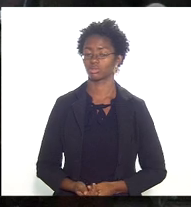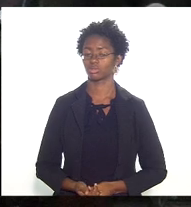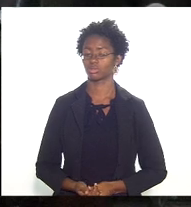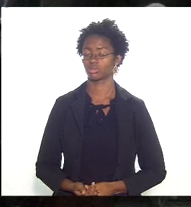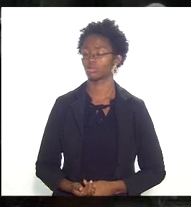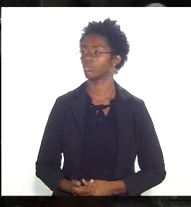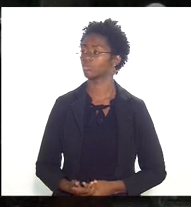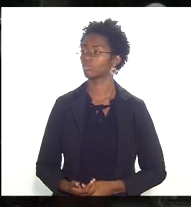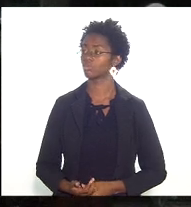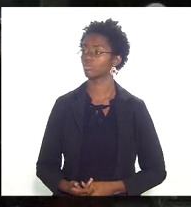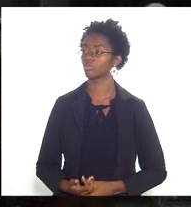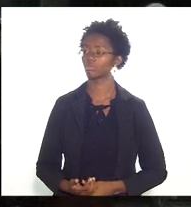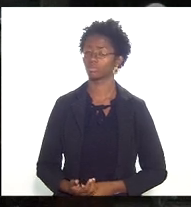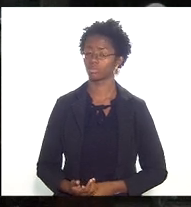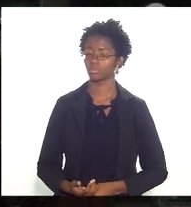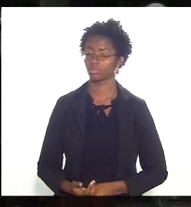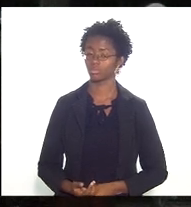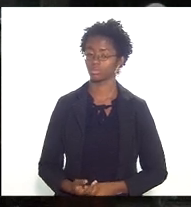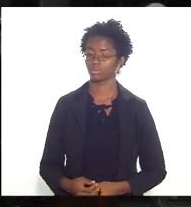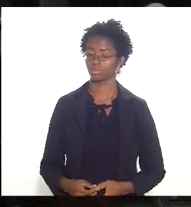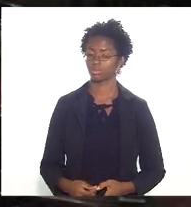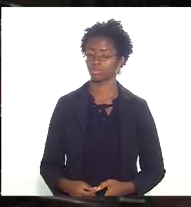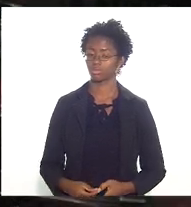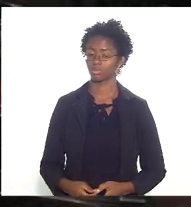e tchau tchau tchau